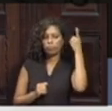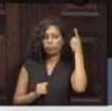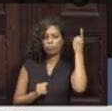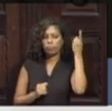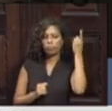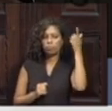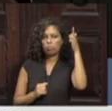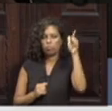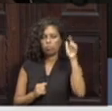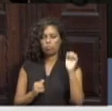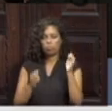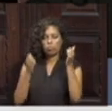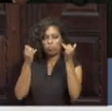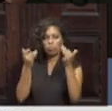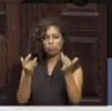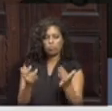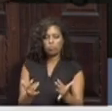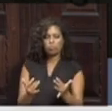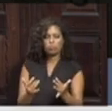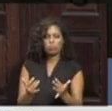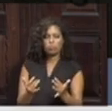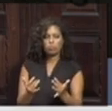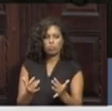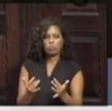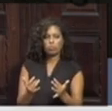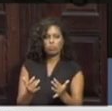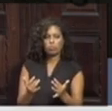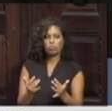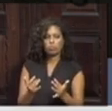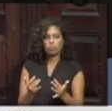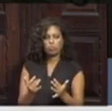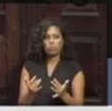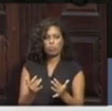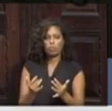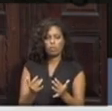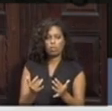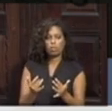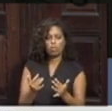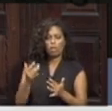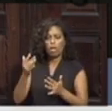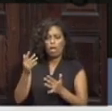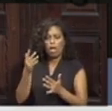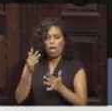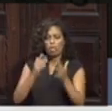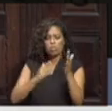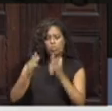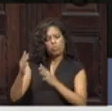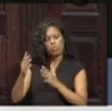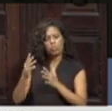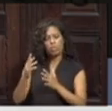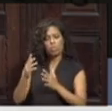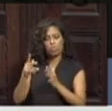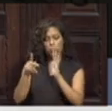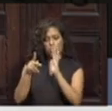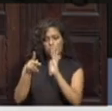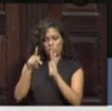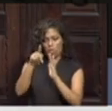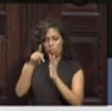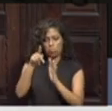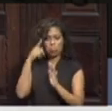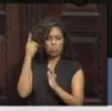do ICMS verde. E o próprio deputado Bolsonaro ficou em dúvida, mas como vai fazer uma audiência para ter também essa preocupação